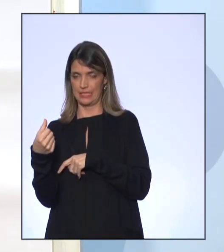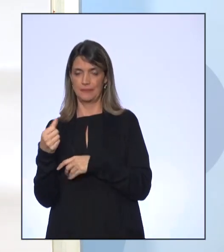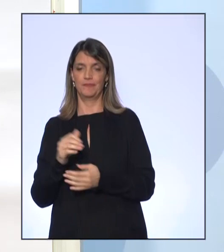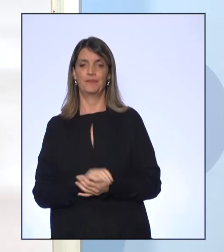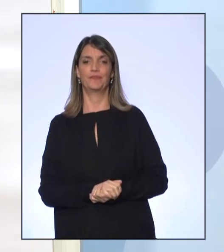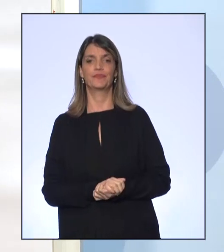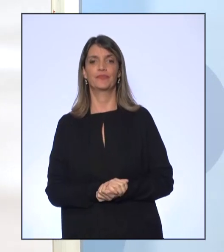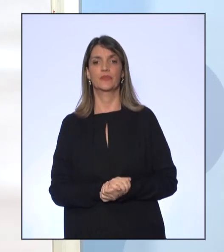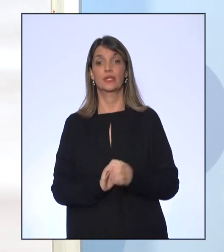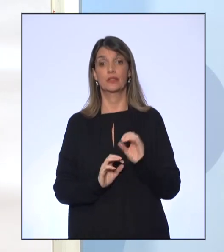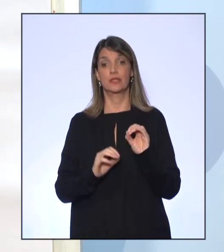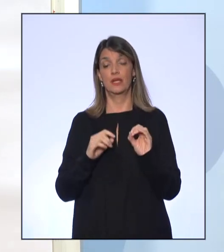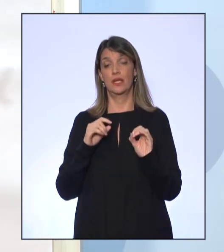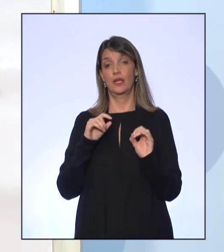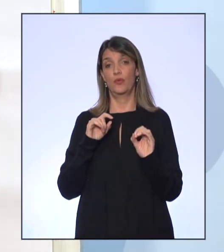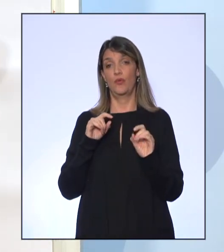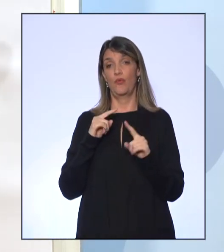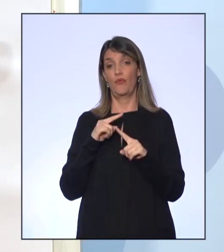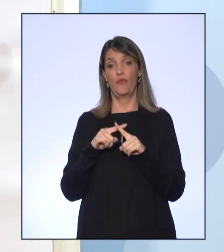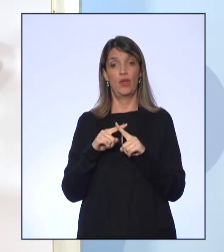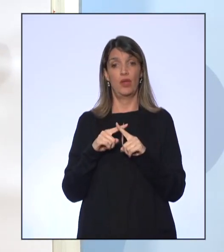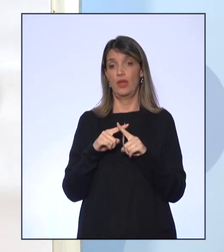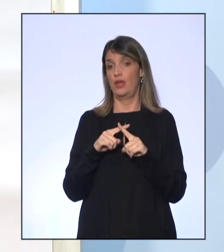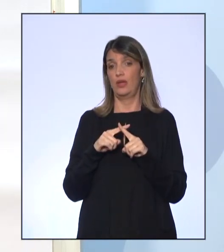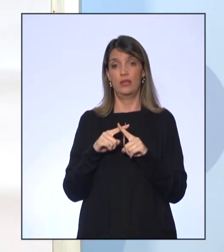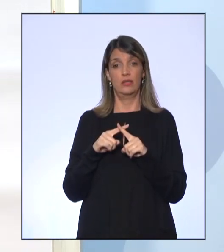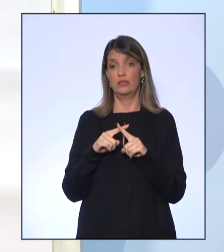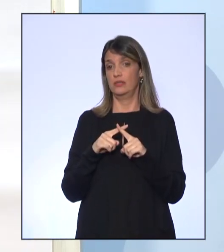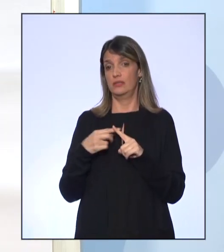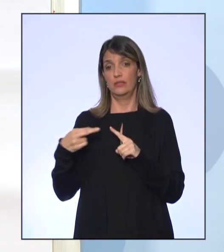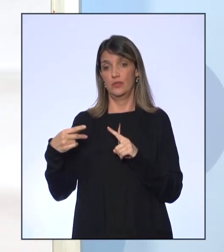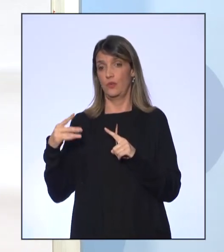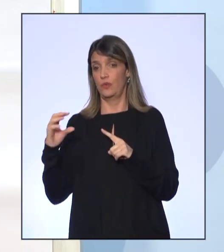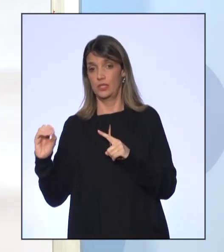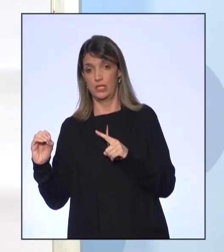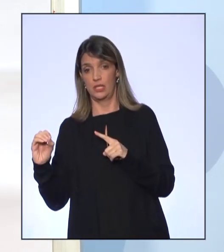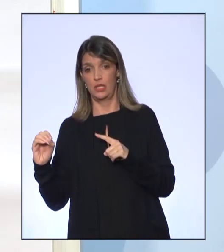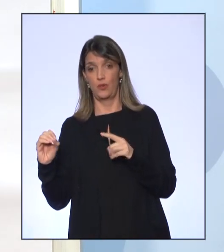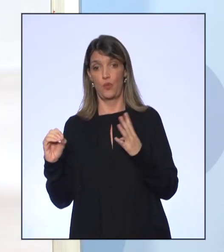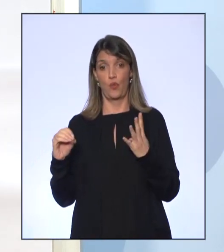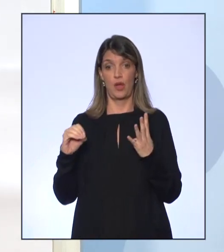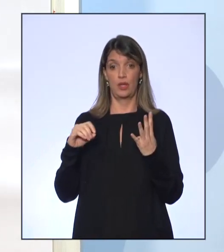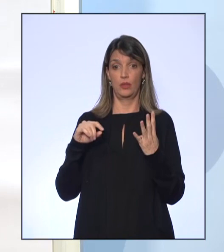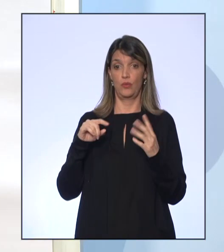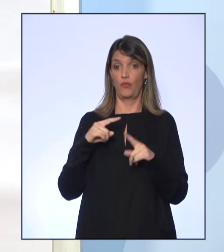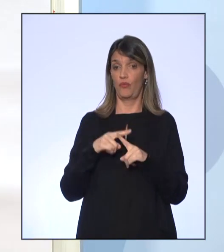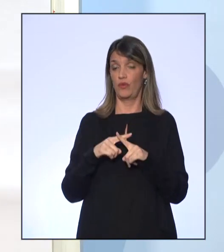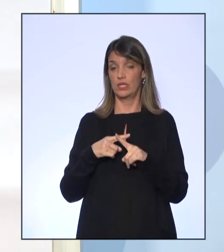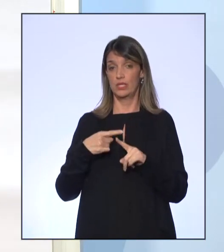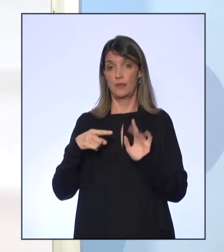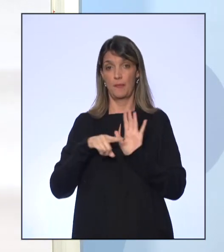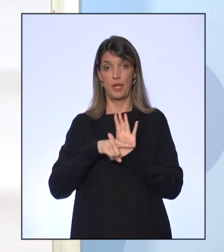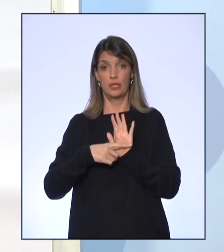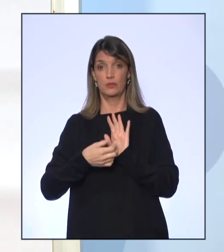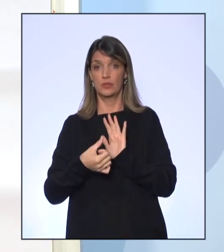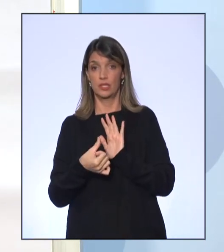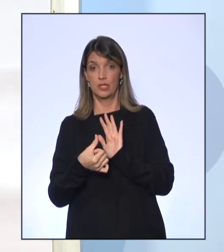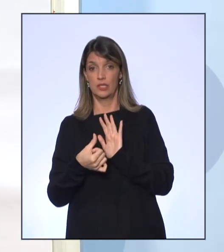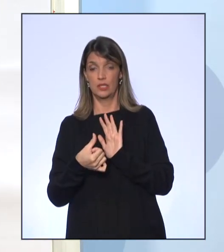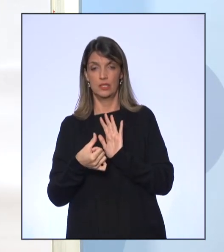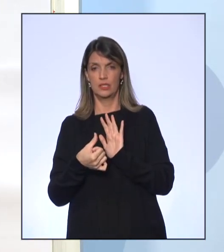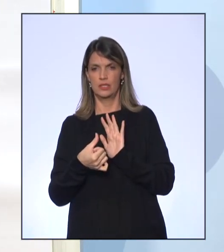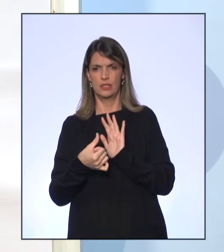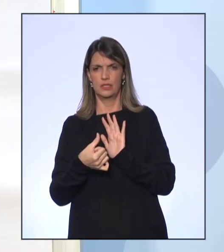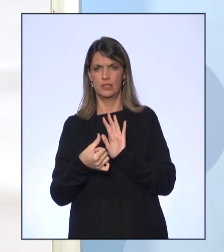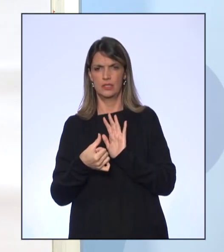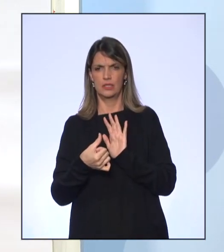16. 0 vezes qualquer coisa aqui, eu acho 0. E 4 vezes menos 6. Vamos lá. 4 vezes